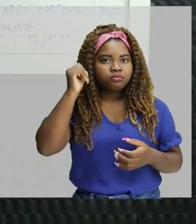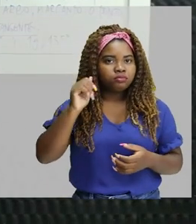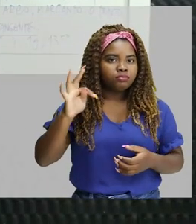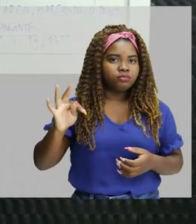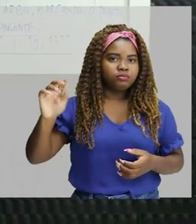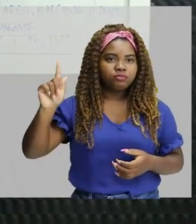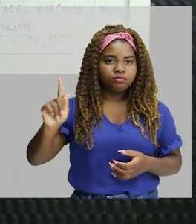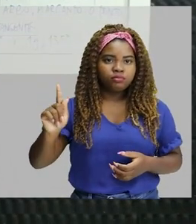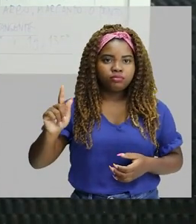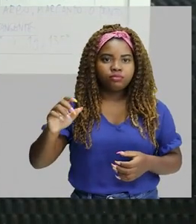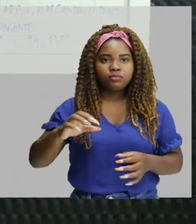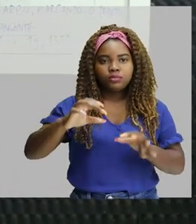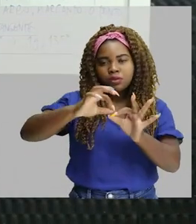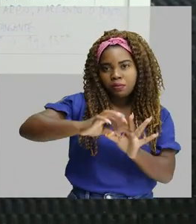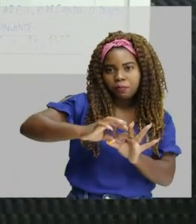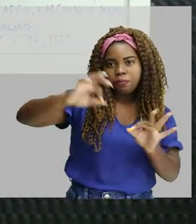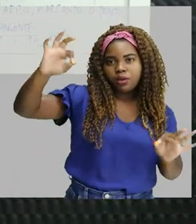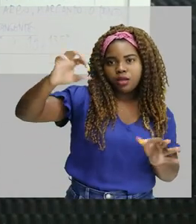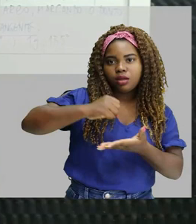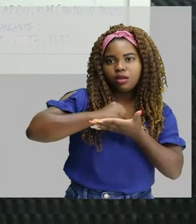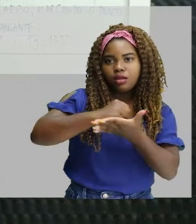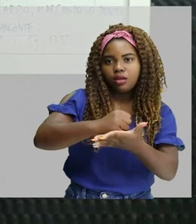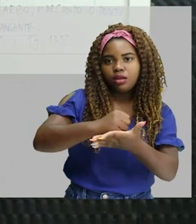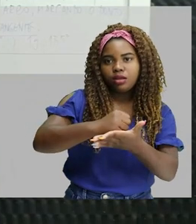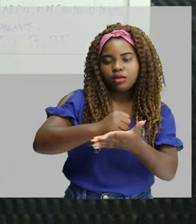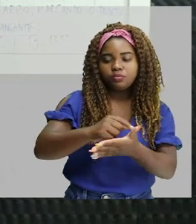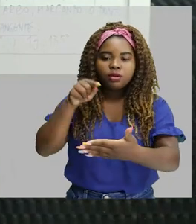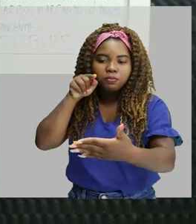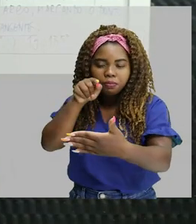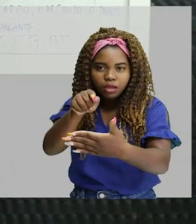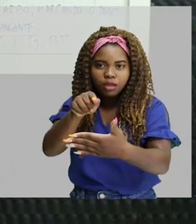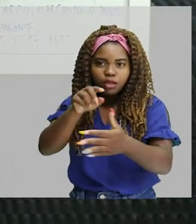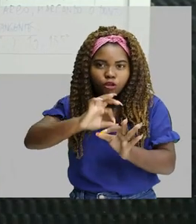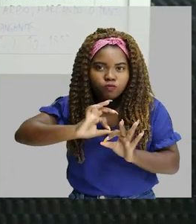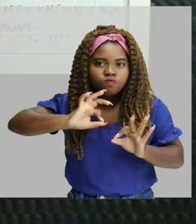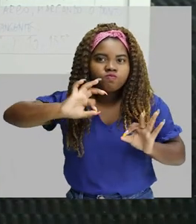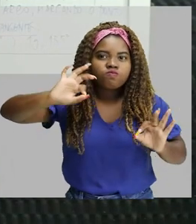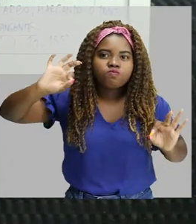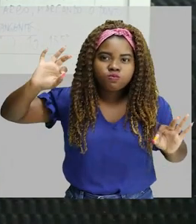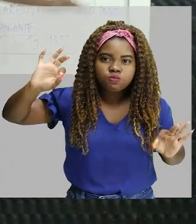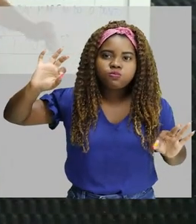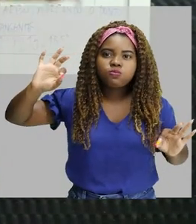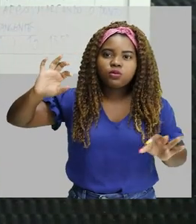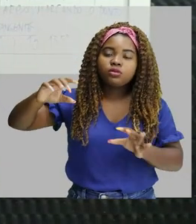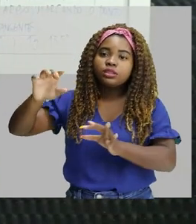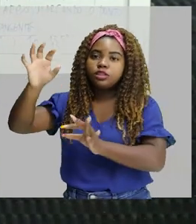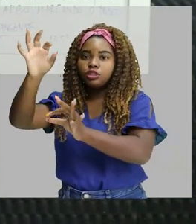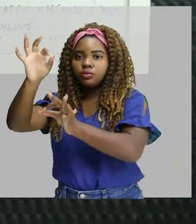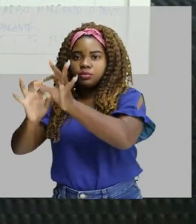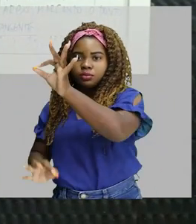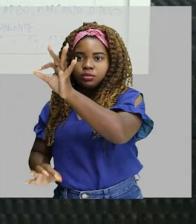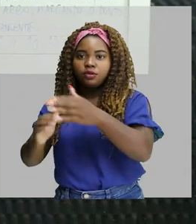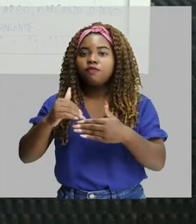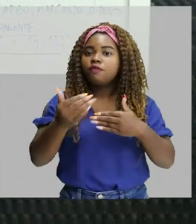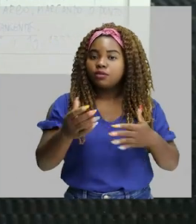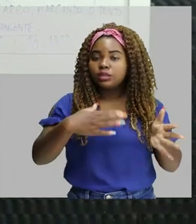tangente eu pego uma reta auxiliar passo pelo Centro passo pela extremidade do arco e